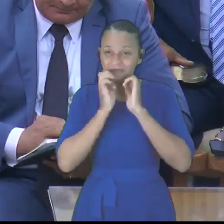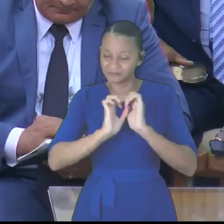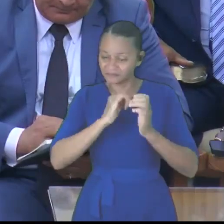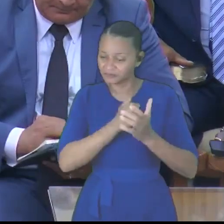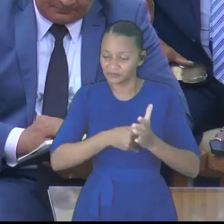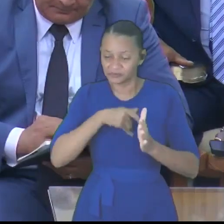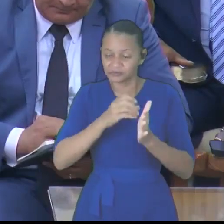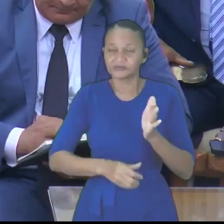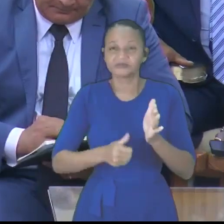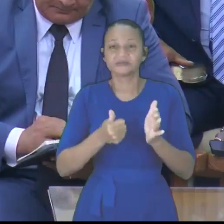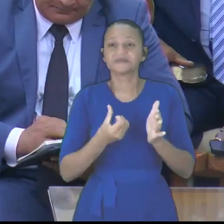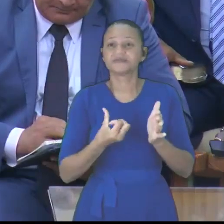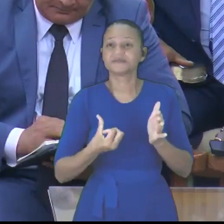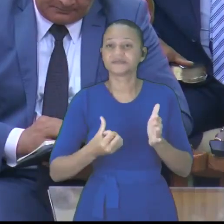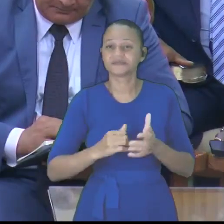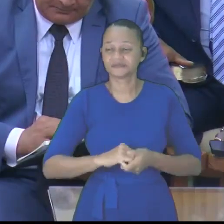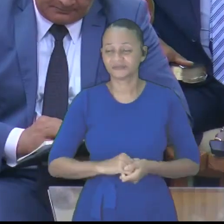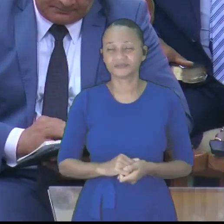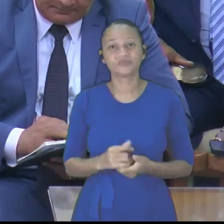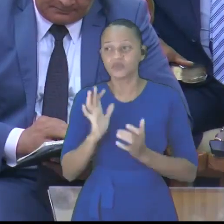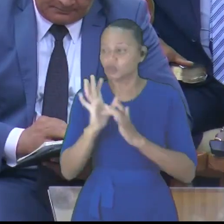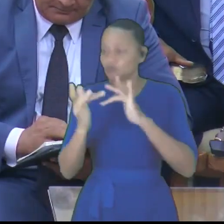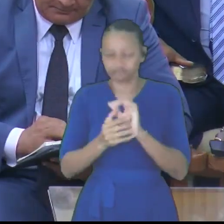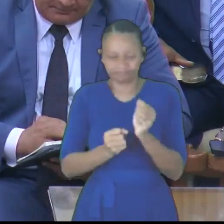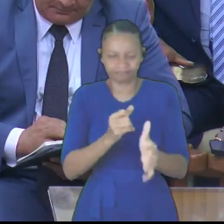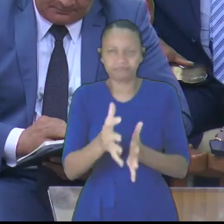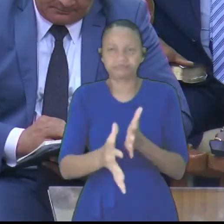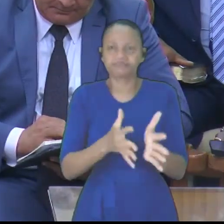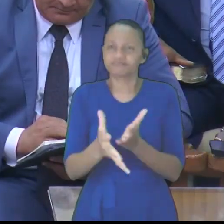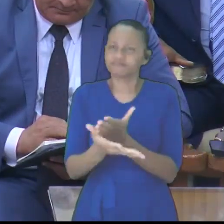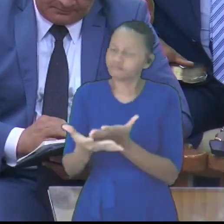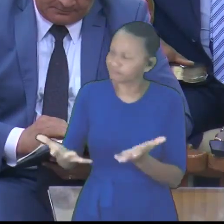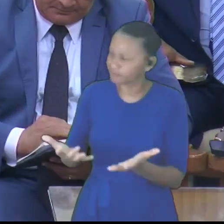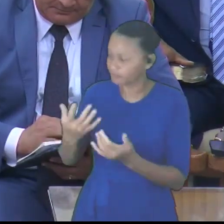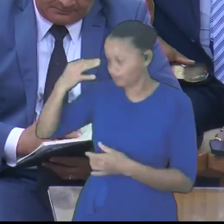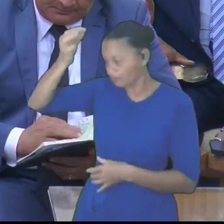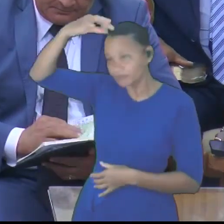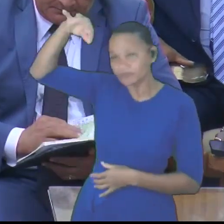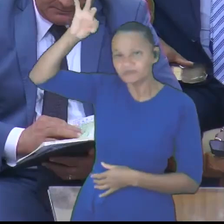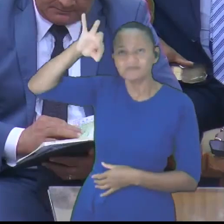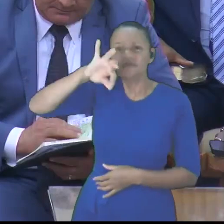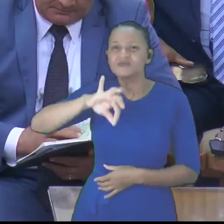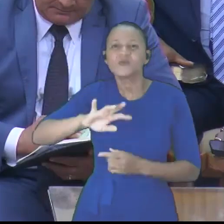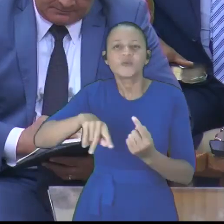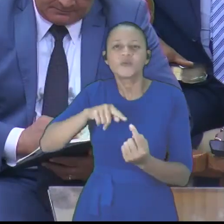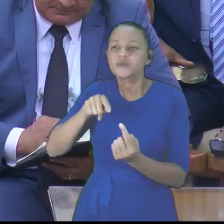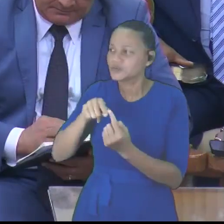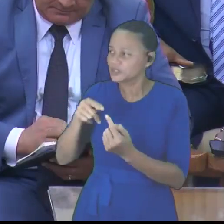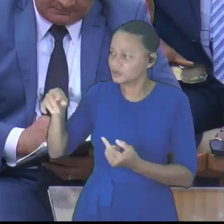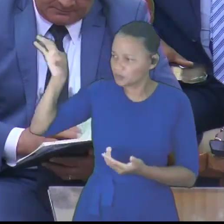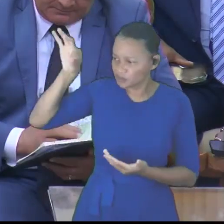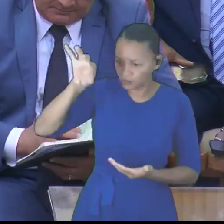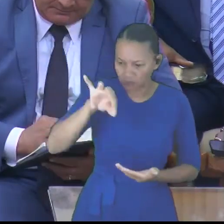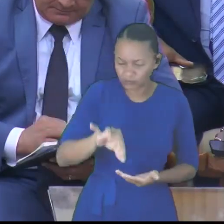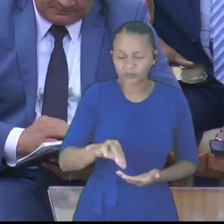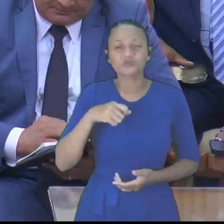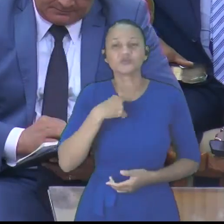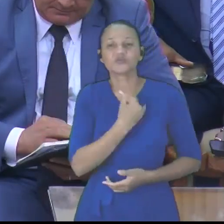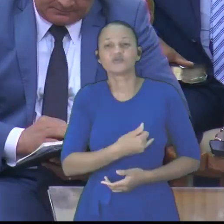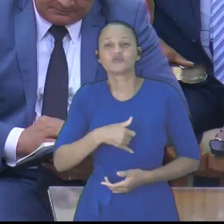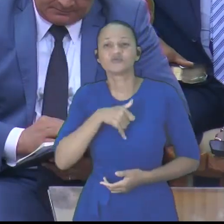João, capítulo 16. Jesus falou quando o Espírito Santo viesse, para que era que ele viria. São